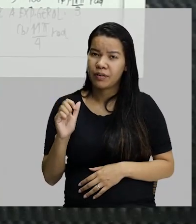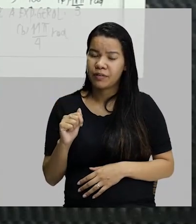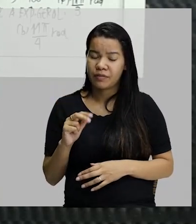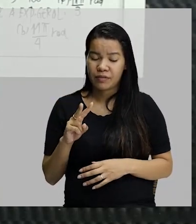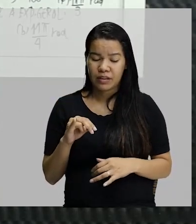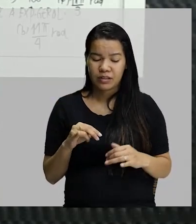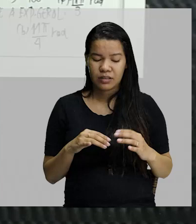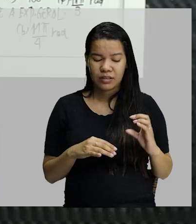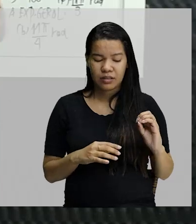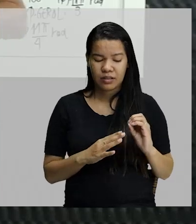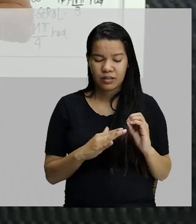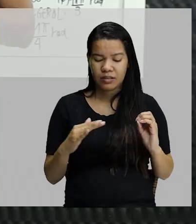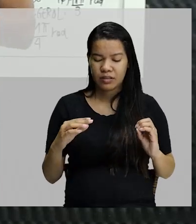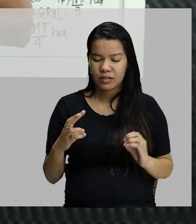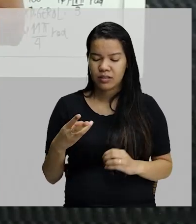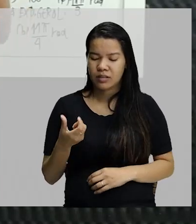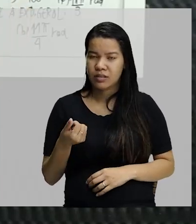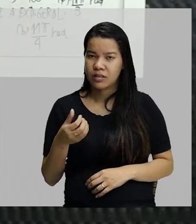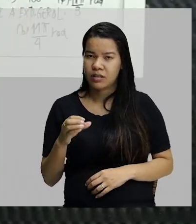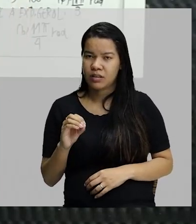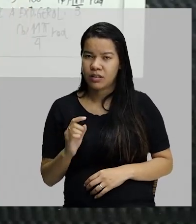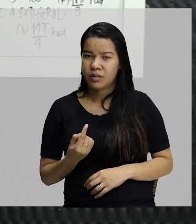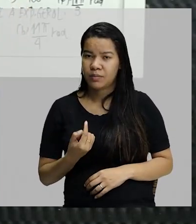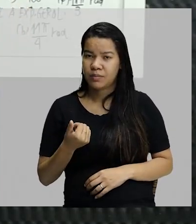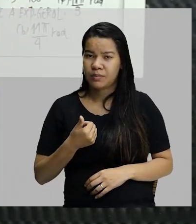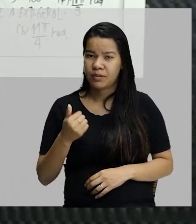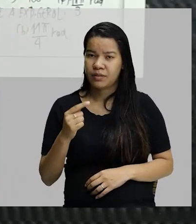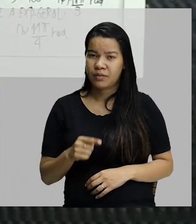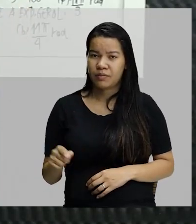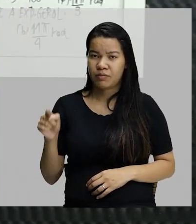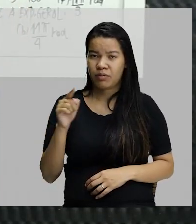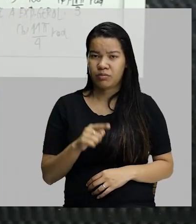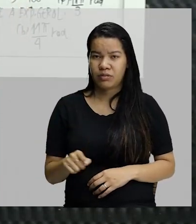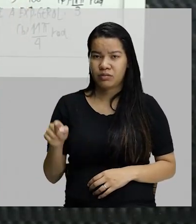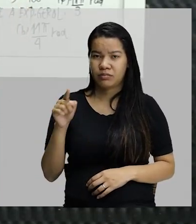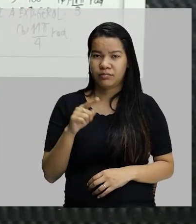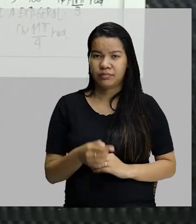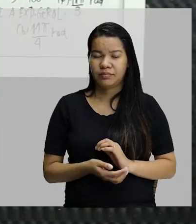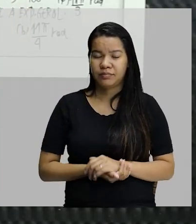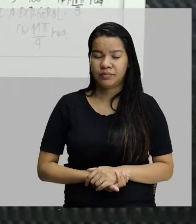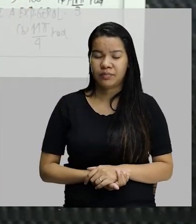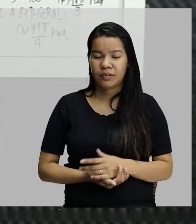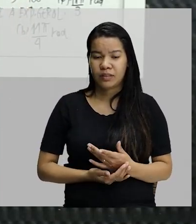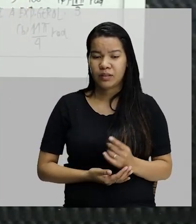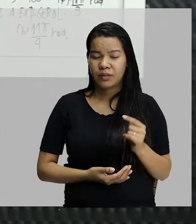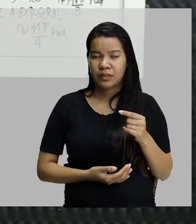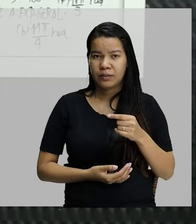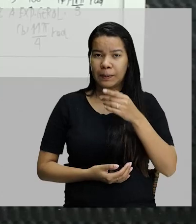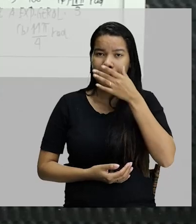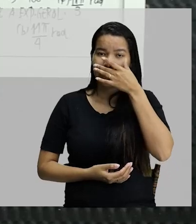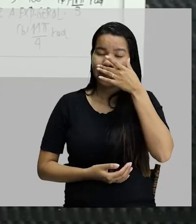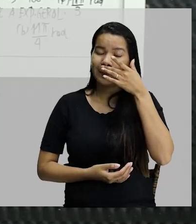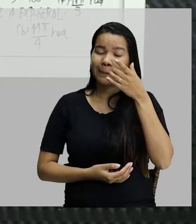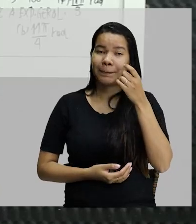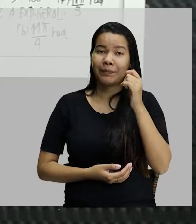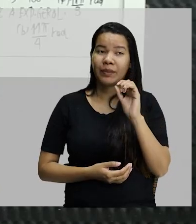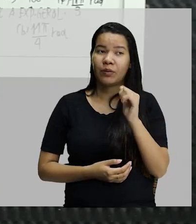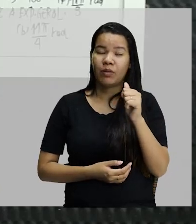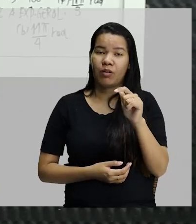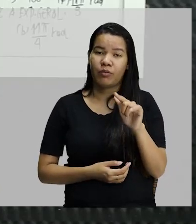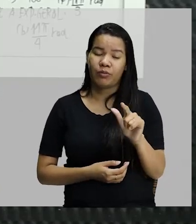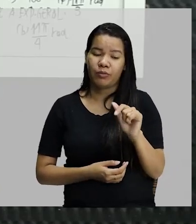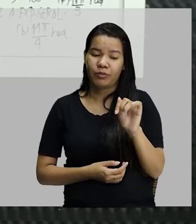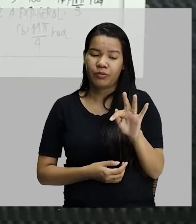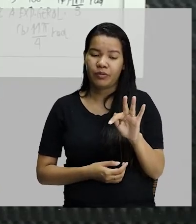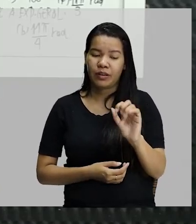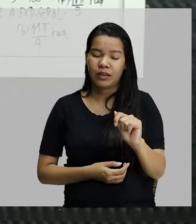até 360. Ele é da primeira volta. A primeira volta vai de 0 até 360. Então, nesse caso aqui, esse alfa nós chamamos